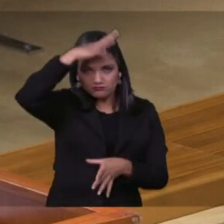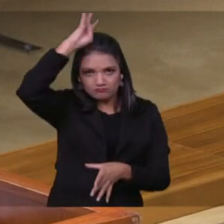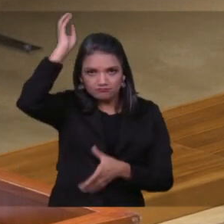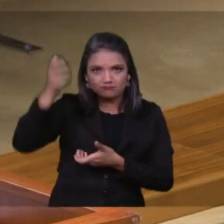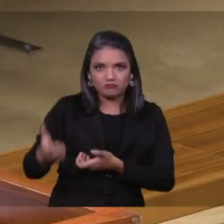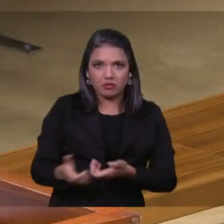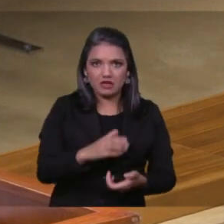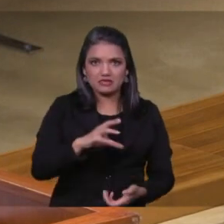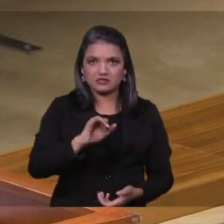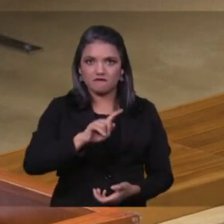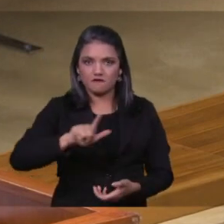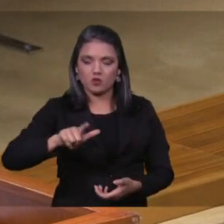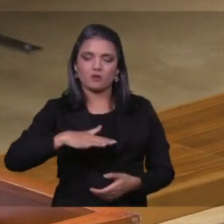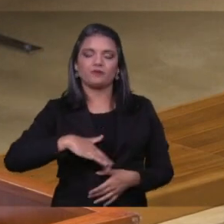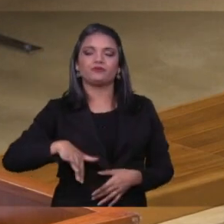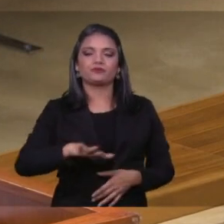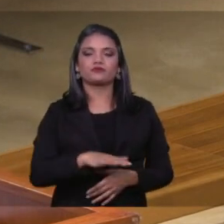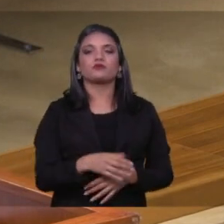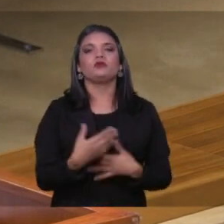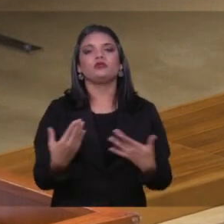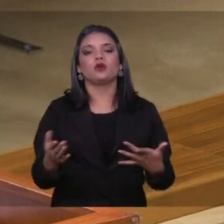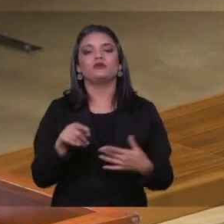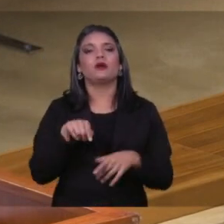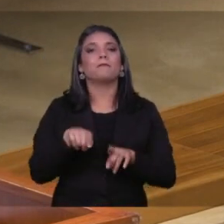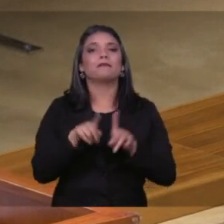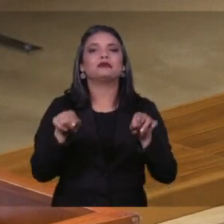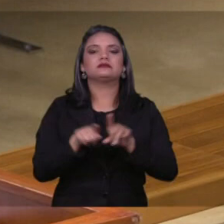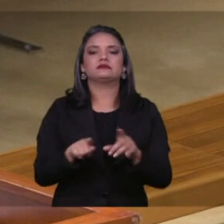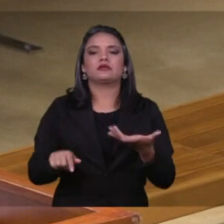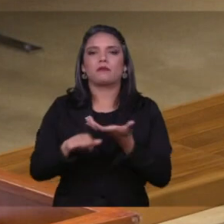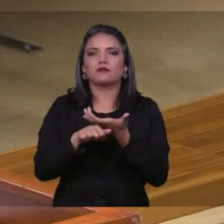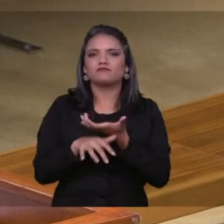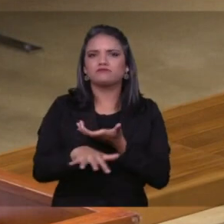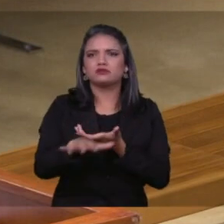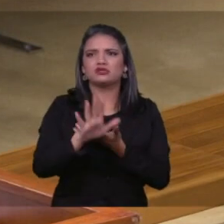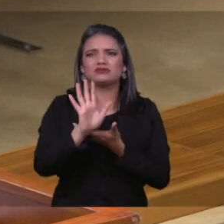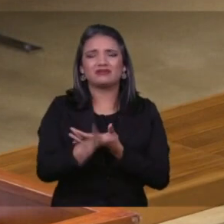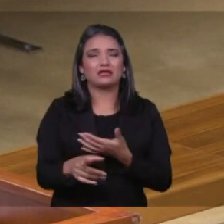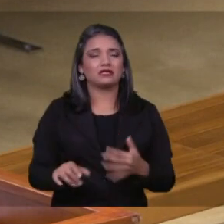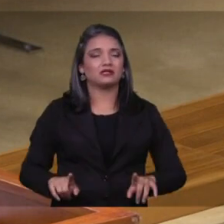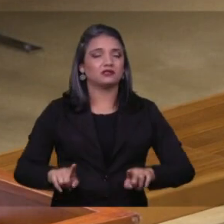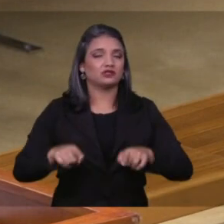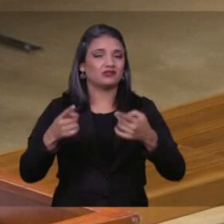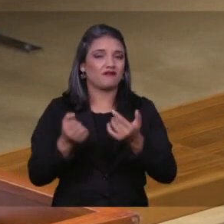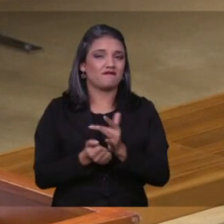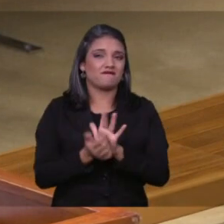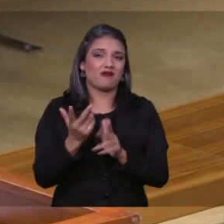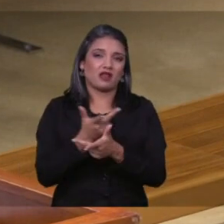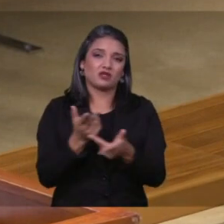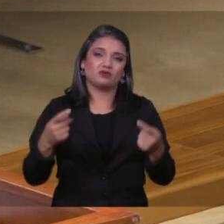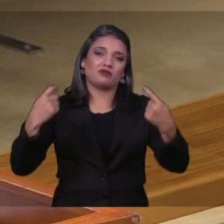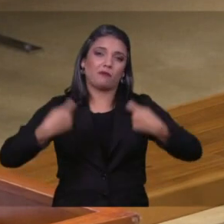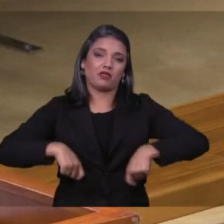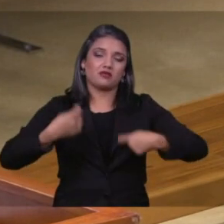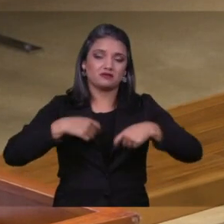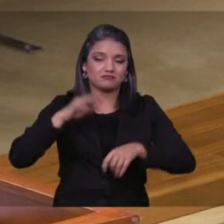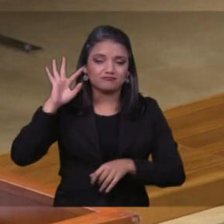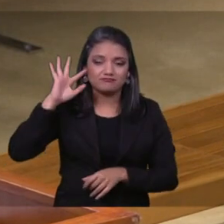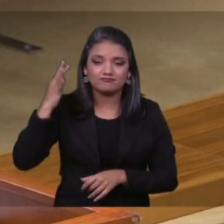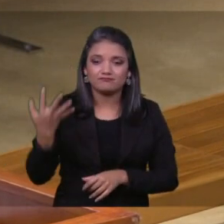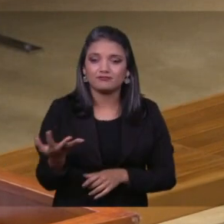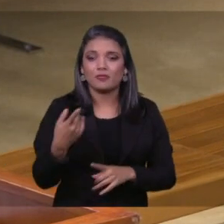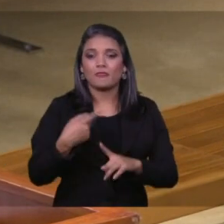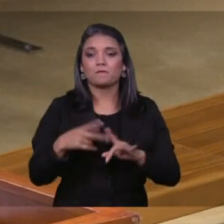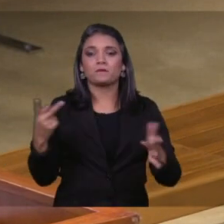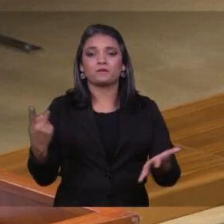o bioma continua a enfrentar um histórico e renitente conjunto de desafios, com suas terras enfrentando uma seca cada